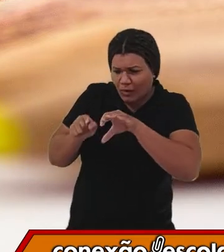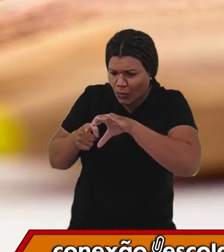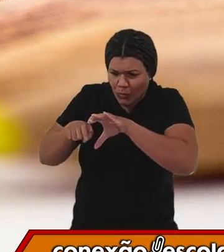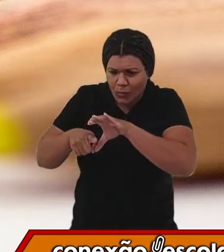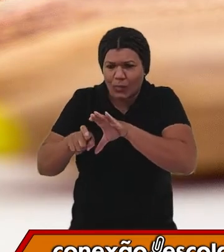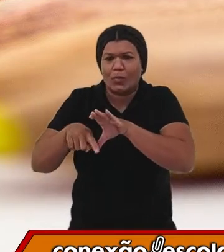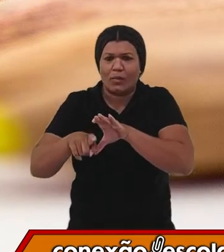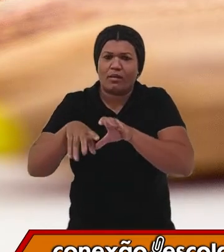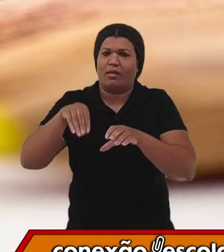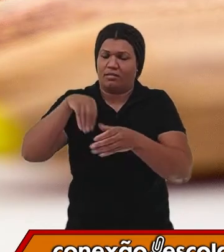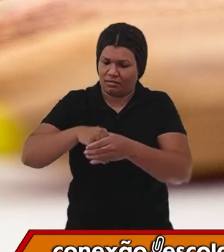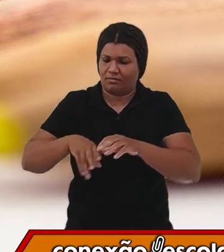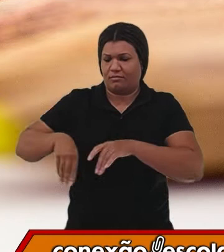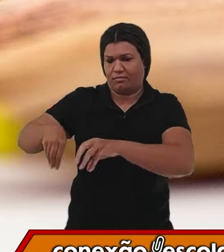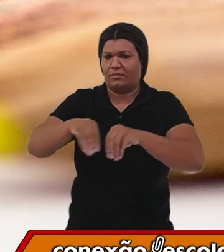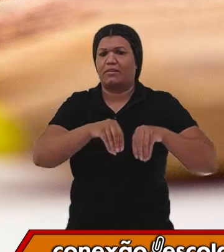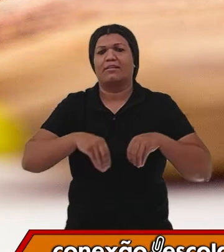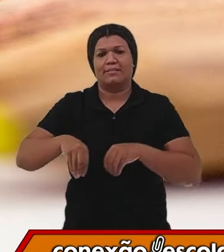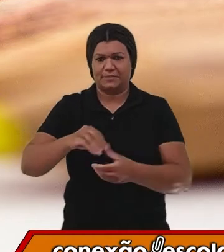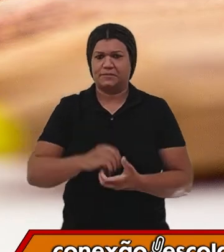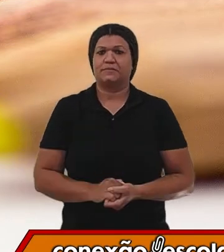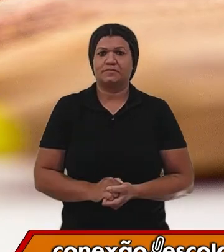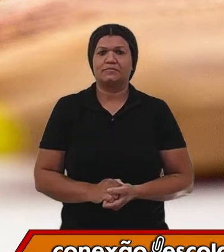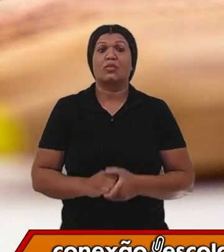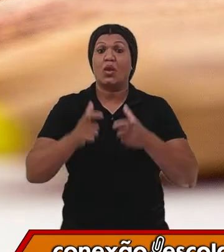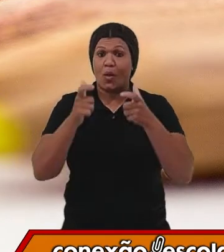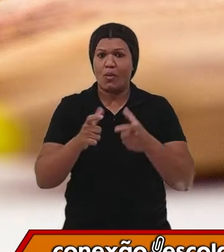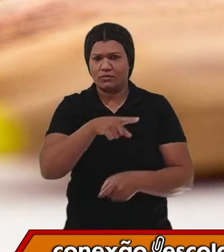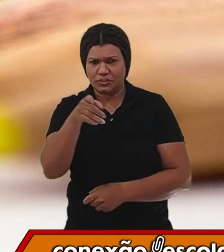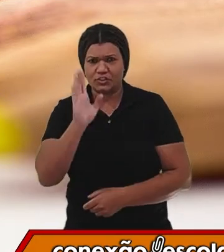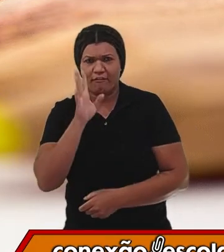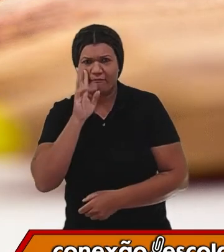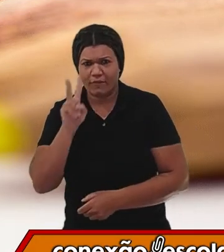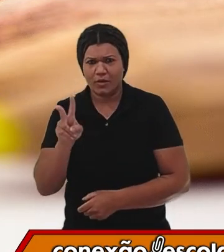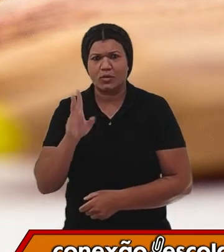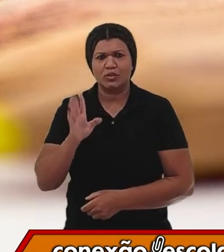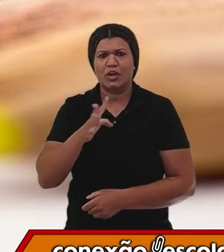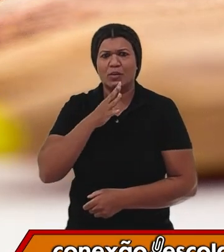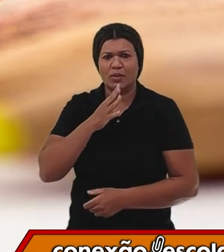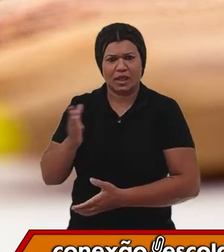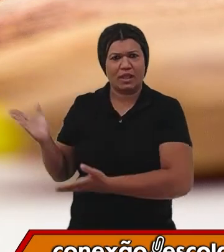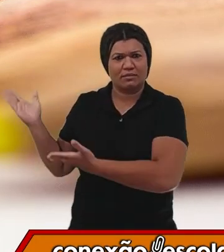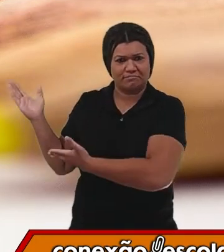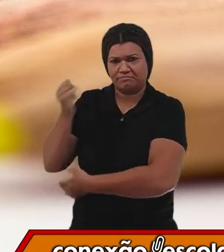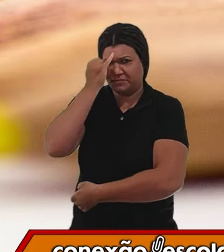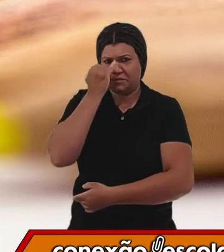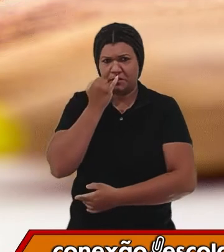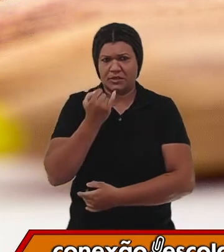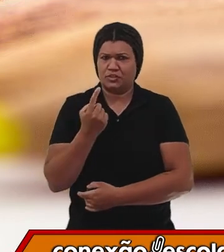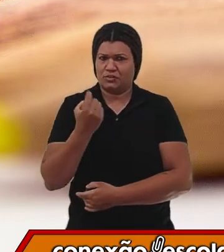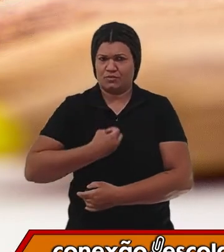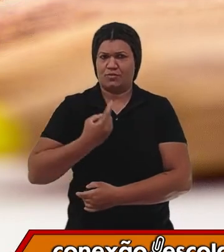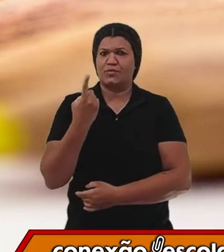então é no solo que elas vivem. Algum de vocês já viram esse tatuzinho de quintal? Ele